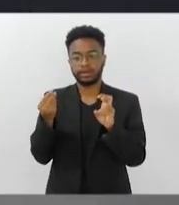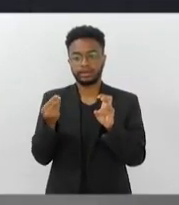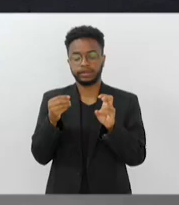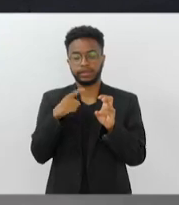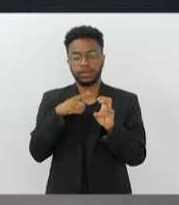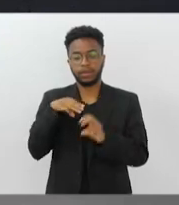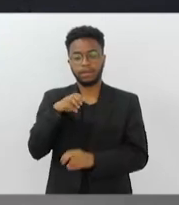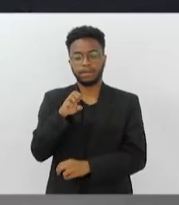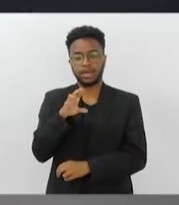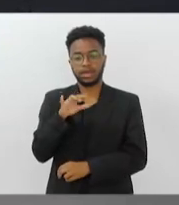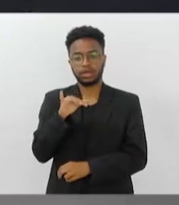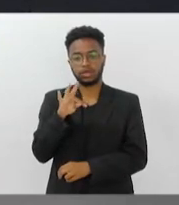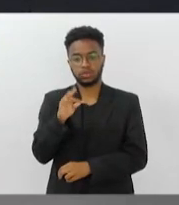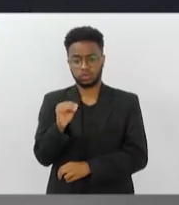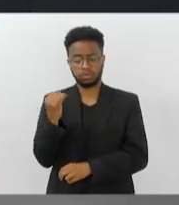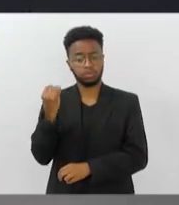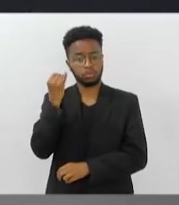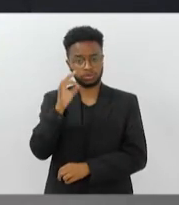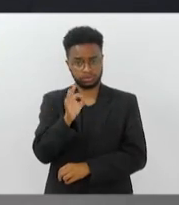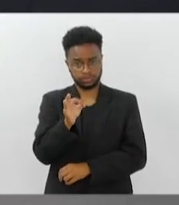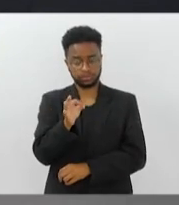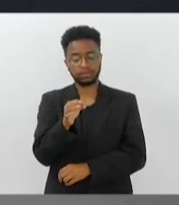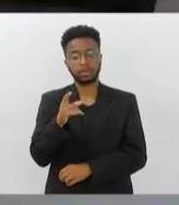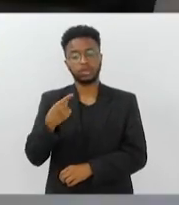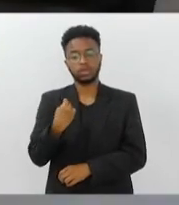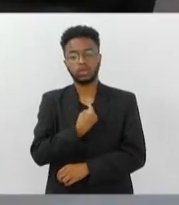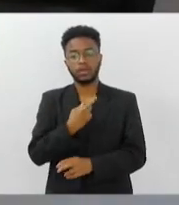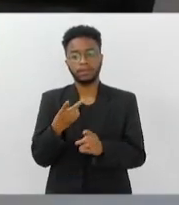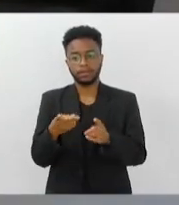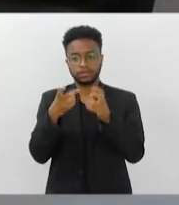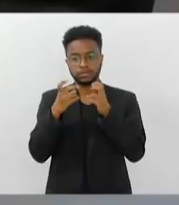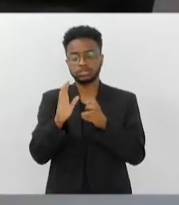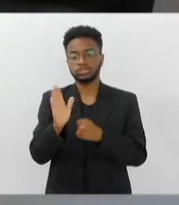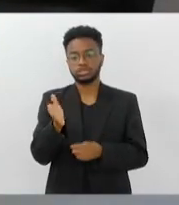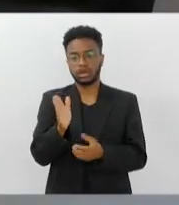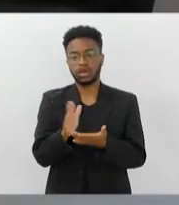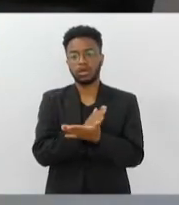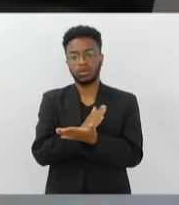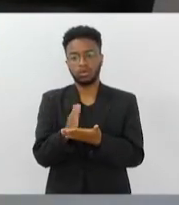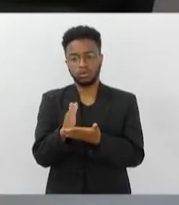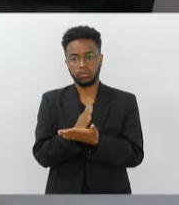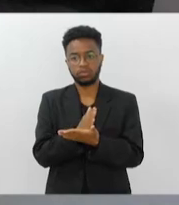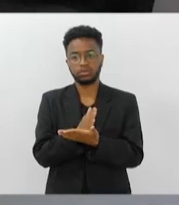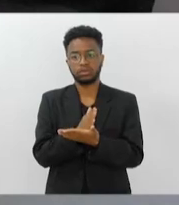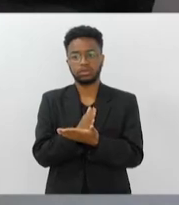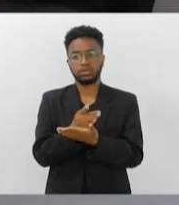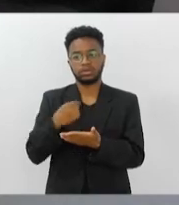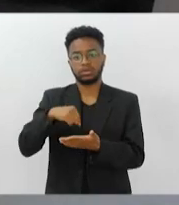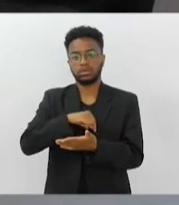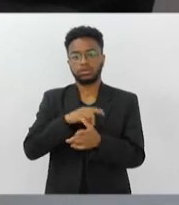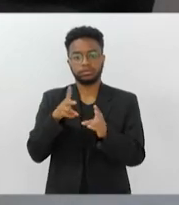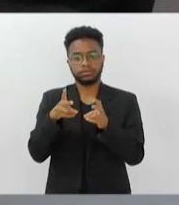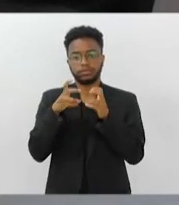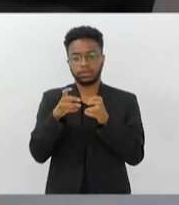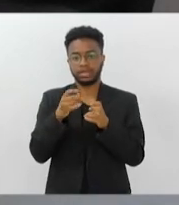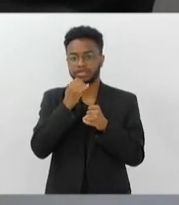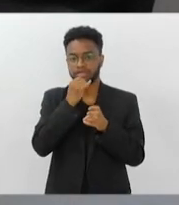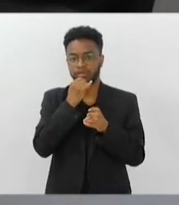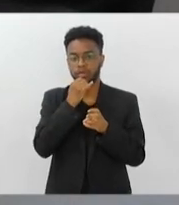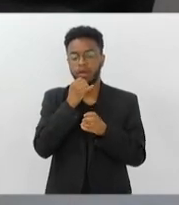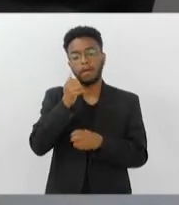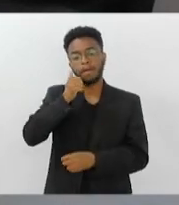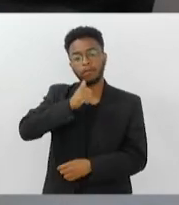mérito relevante. Né? A gente viu aí já alguns casos onde a gente teve especialmente violência contra mulheres